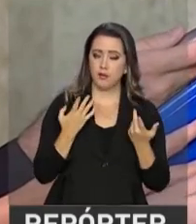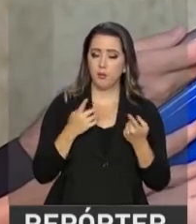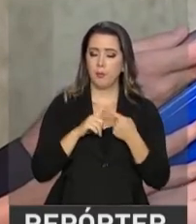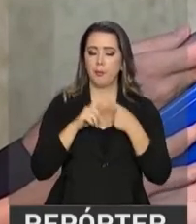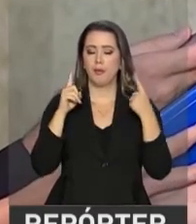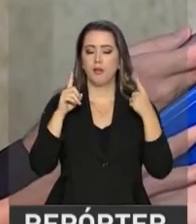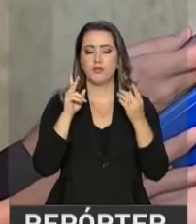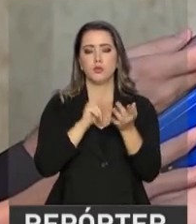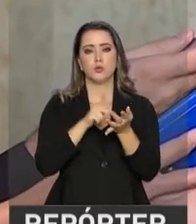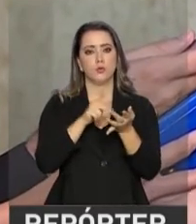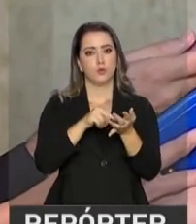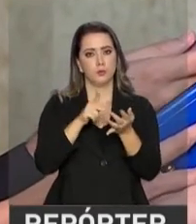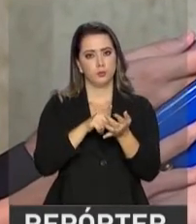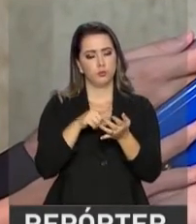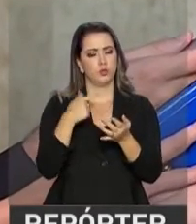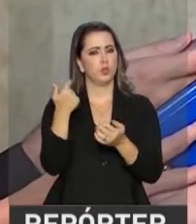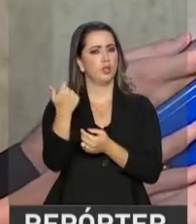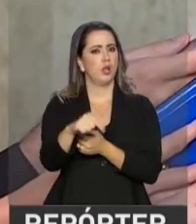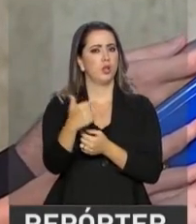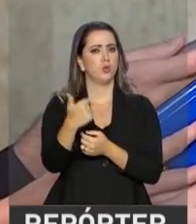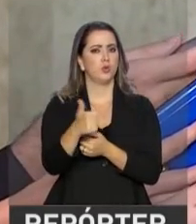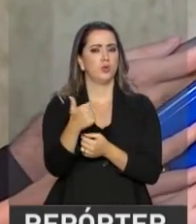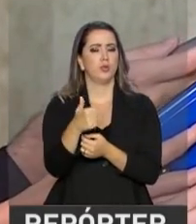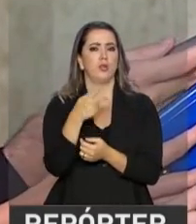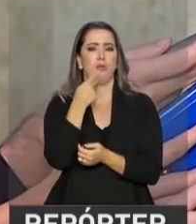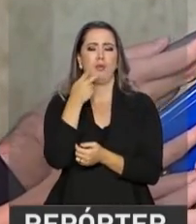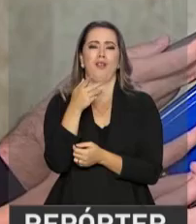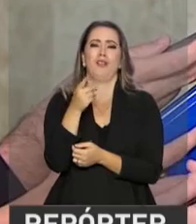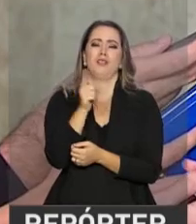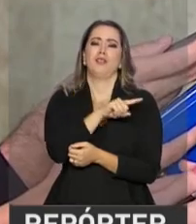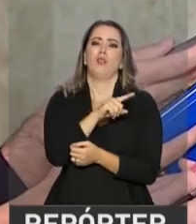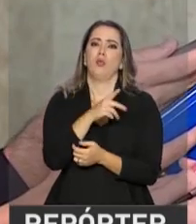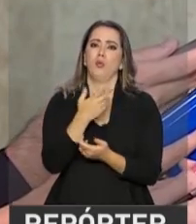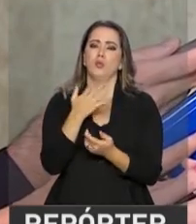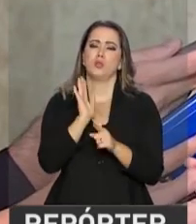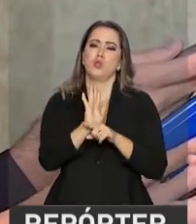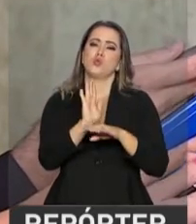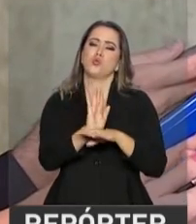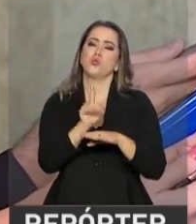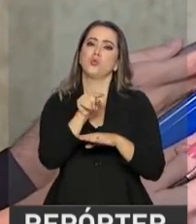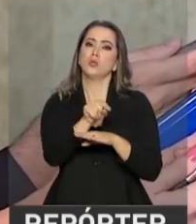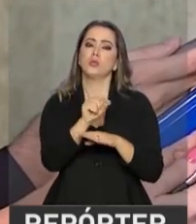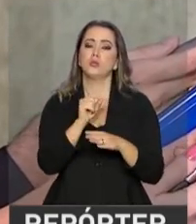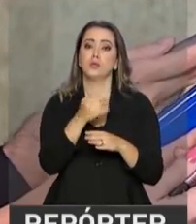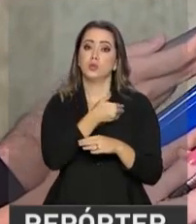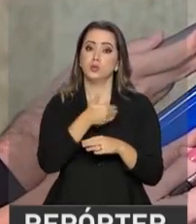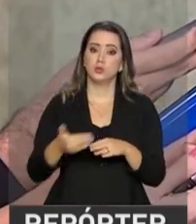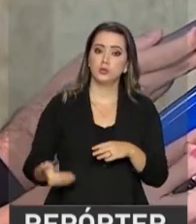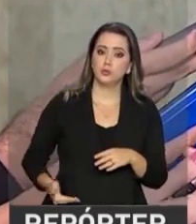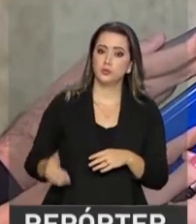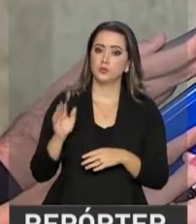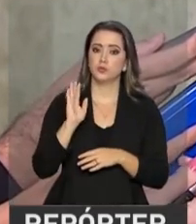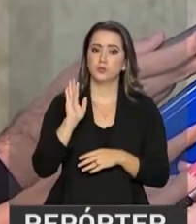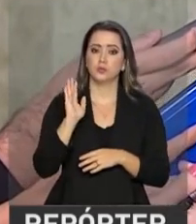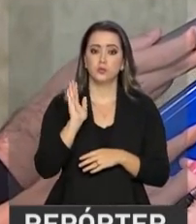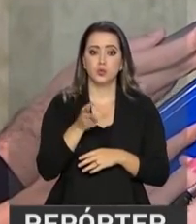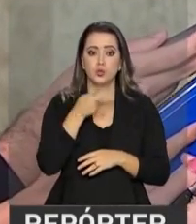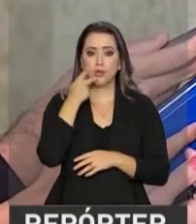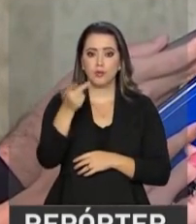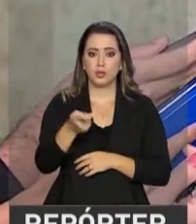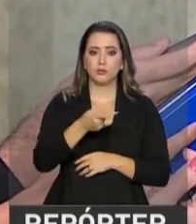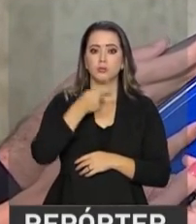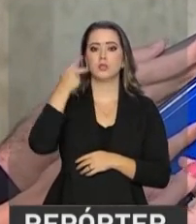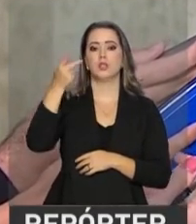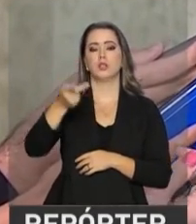verdade não há como se negar que isso vem a corroborar o que o governo vem dizendo